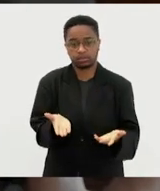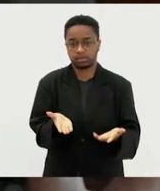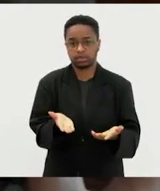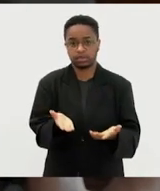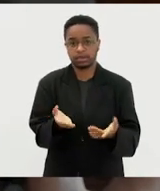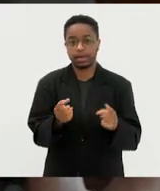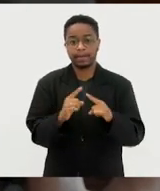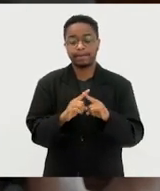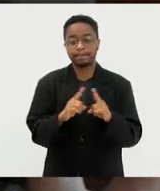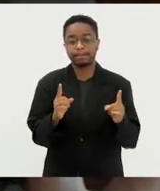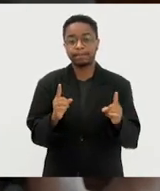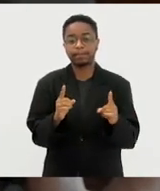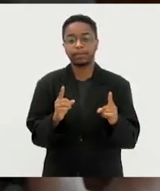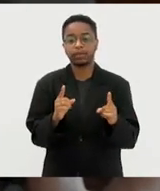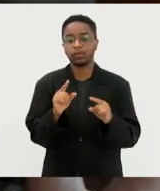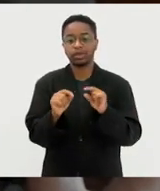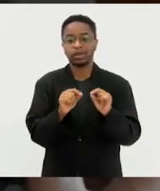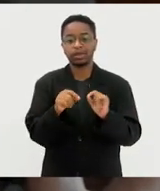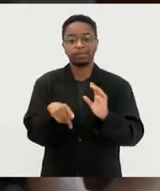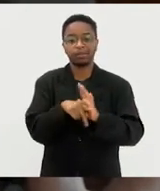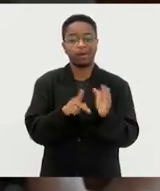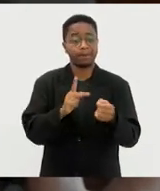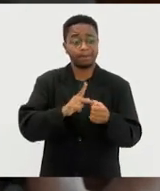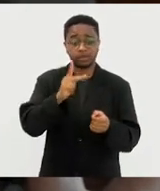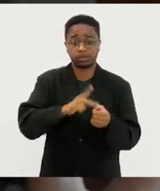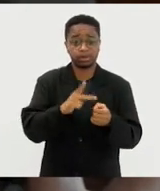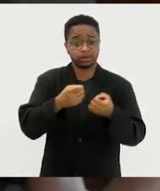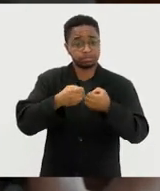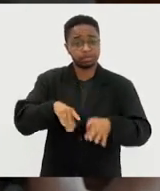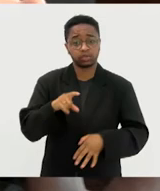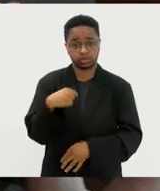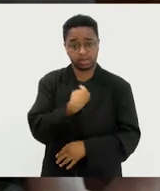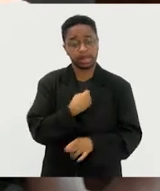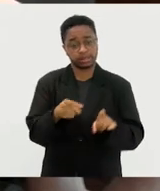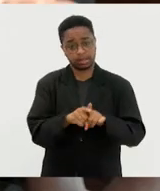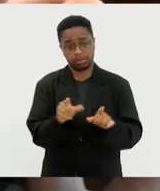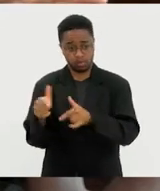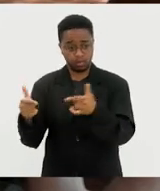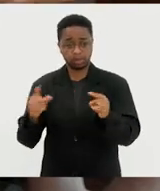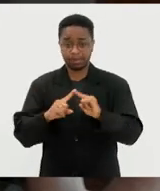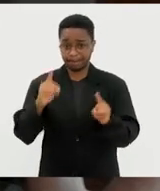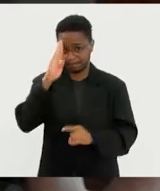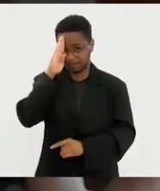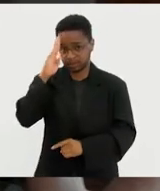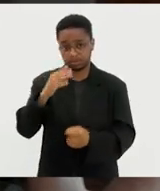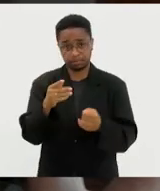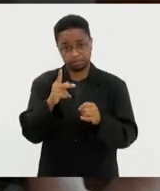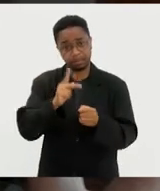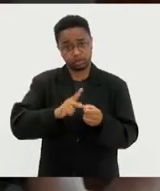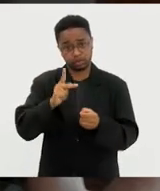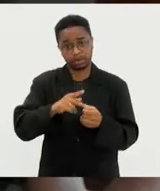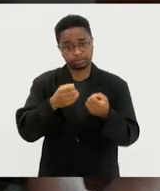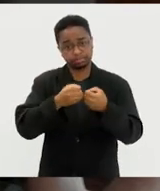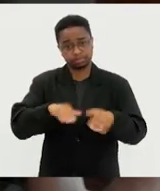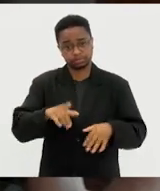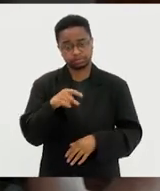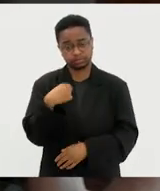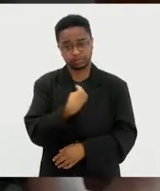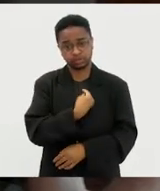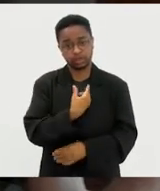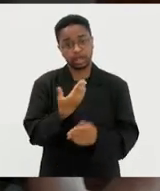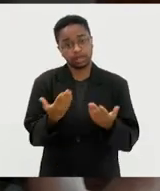a nossa querida Petrobras que dá, entre outras, mas principalmente ela. Né? Então, queria